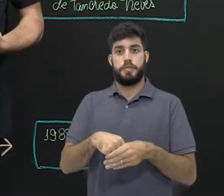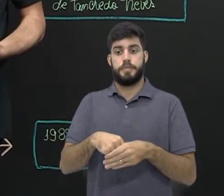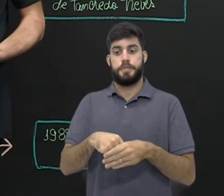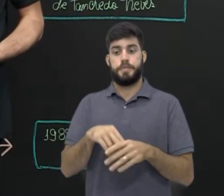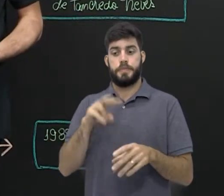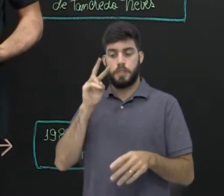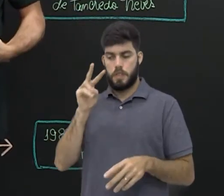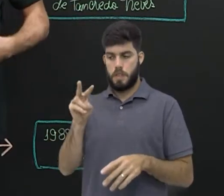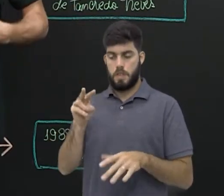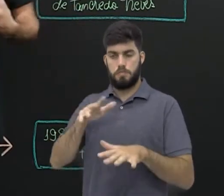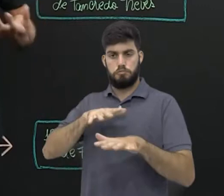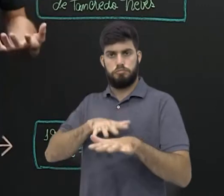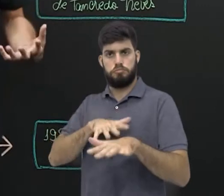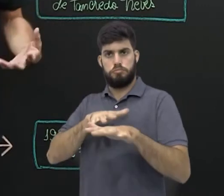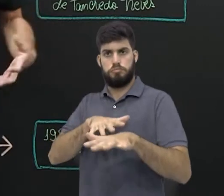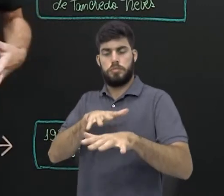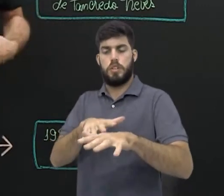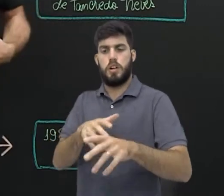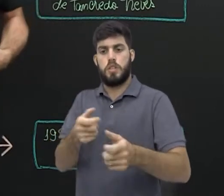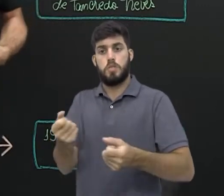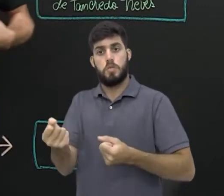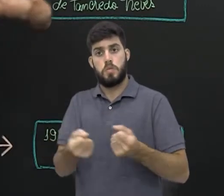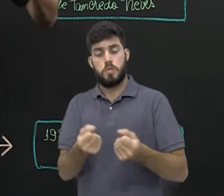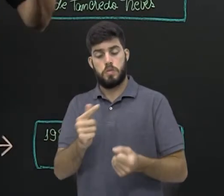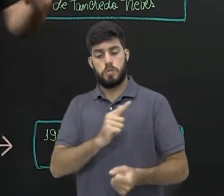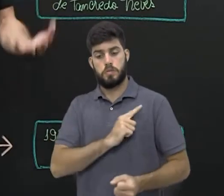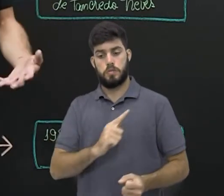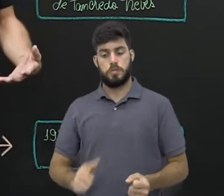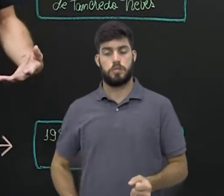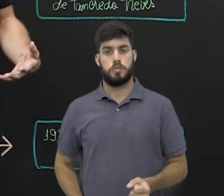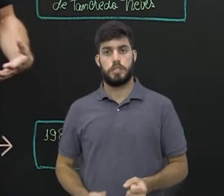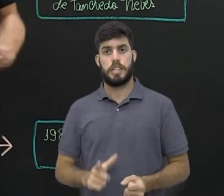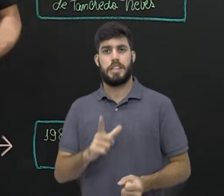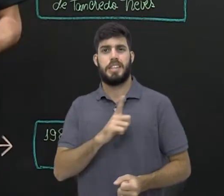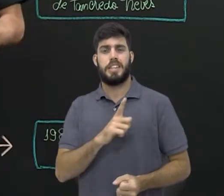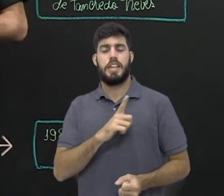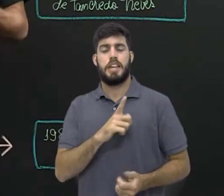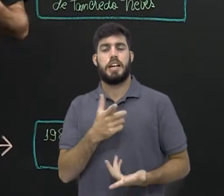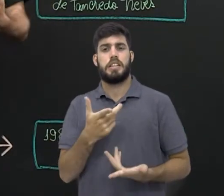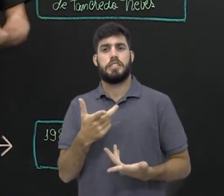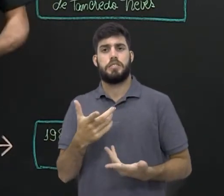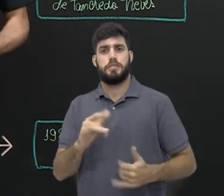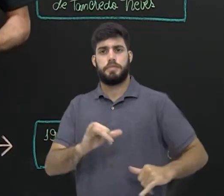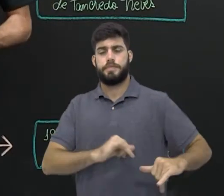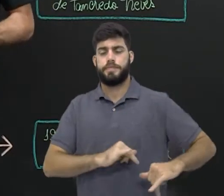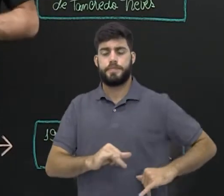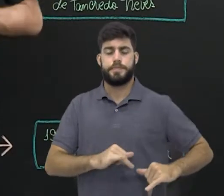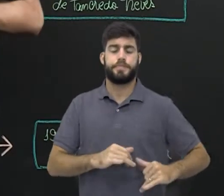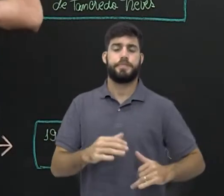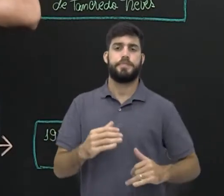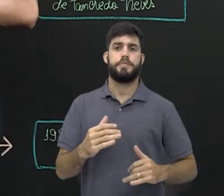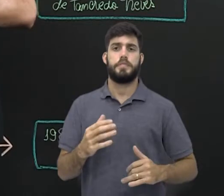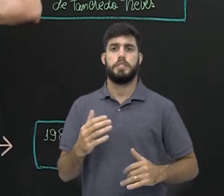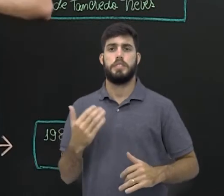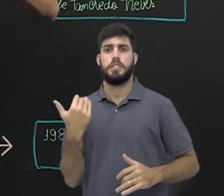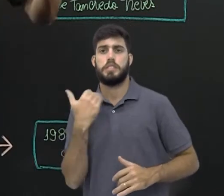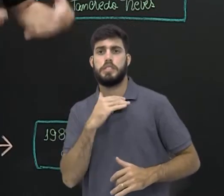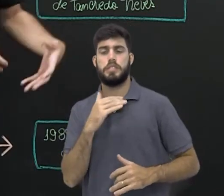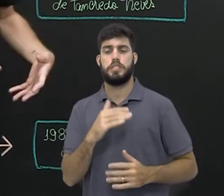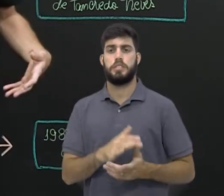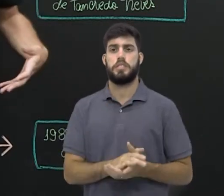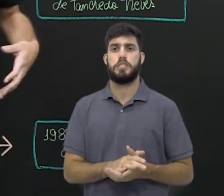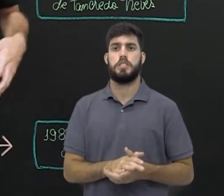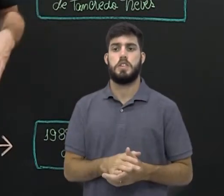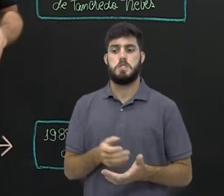no controle das instituições, no controle do governo, já enfrentava muitos desgastes por conta dos assassinatos, por conta dos exageros